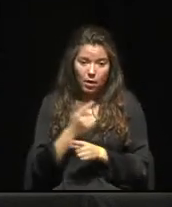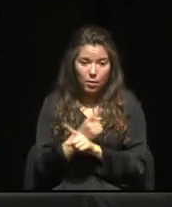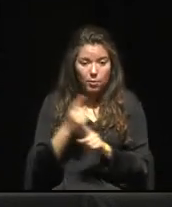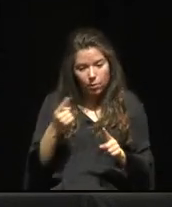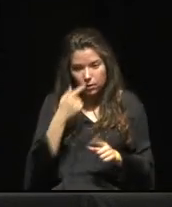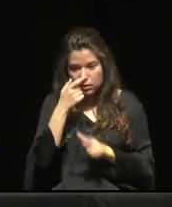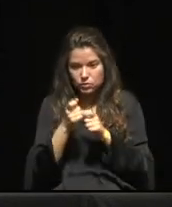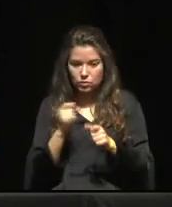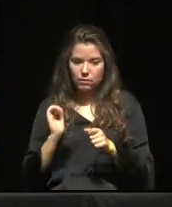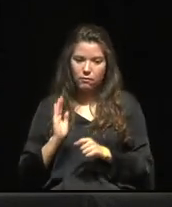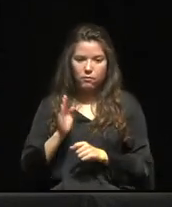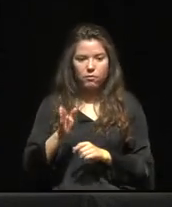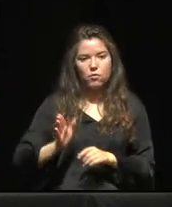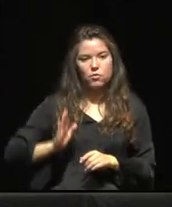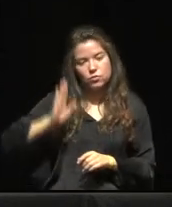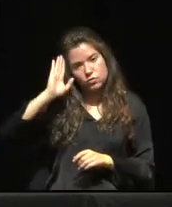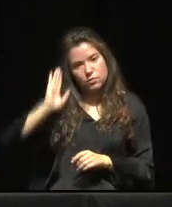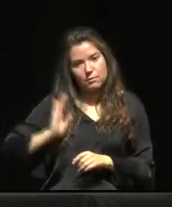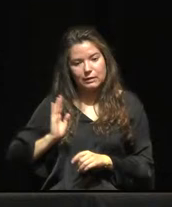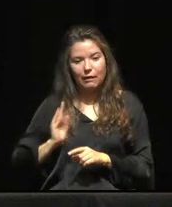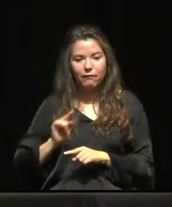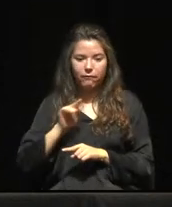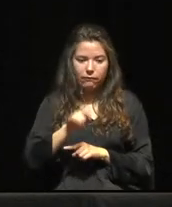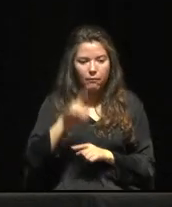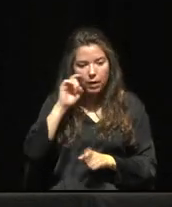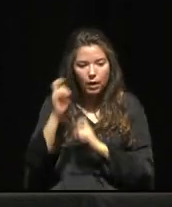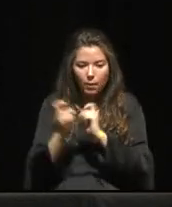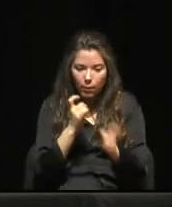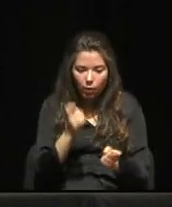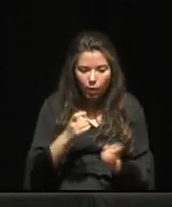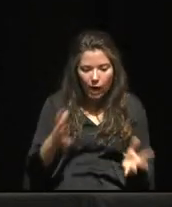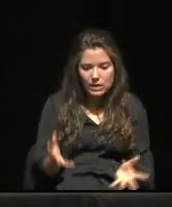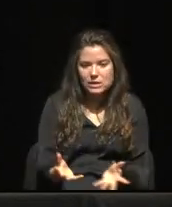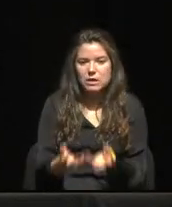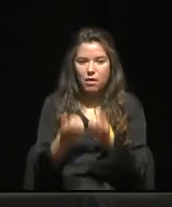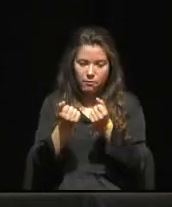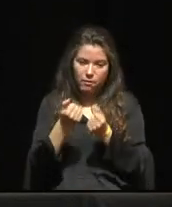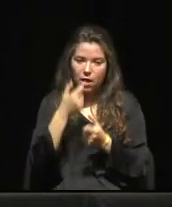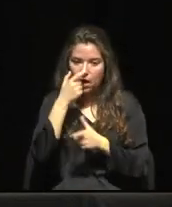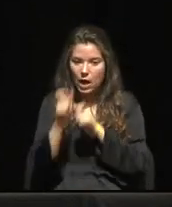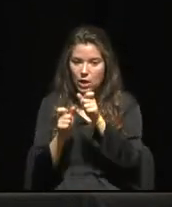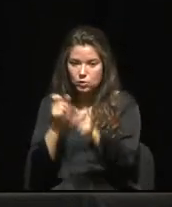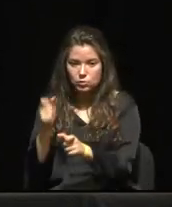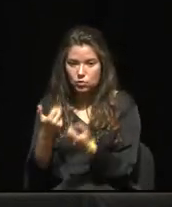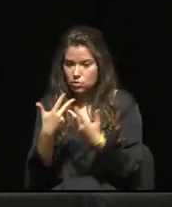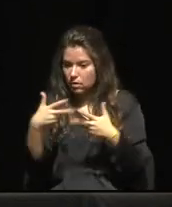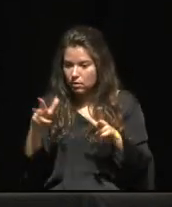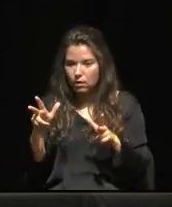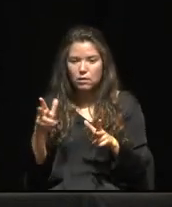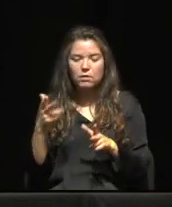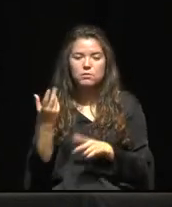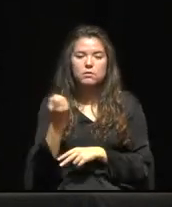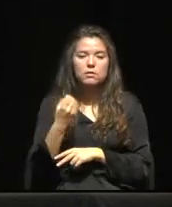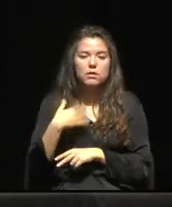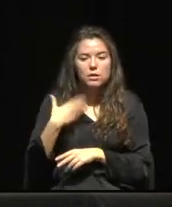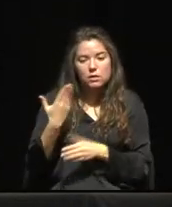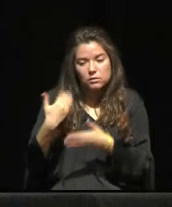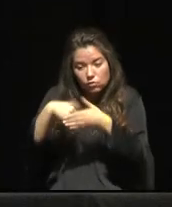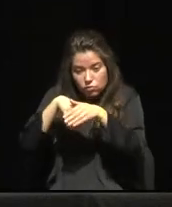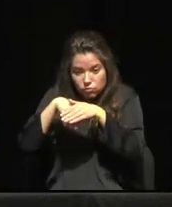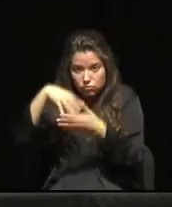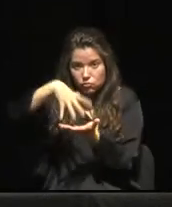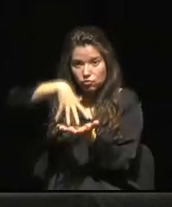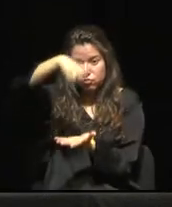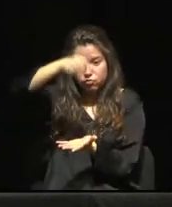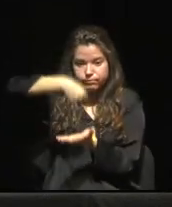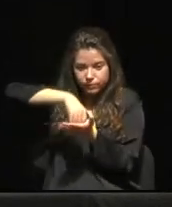socorristas e os militares correm contra o tempo para procurar e resgatar as centenas de pessoas que permanecem nos escombros dos edifícios que